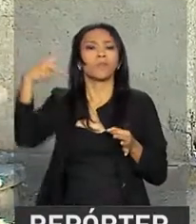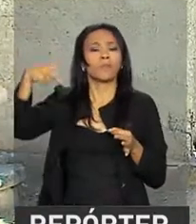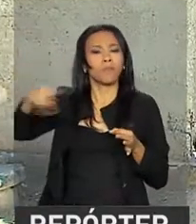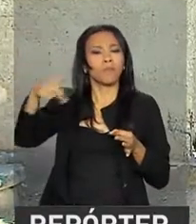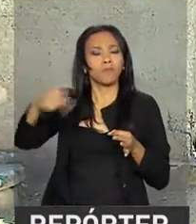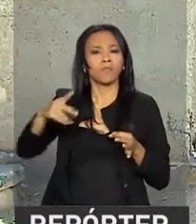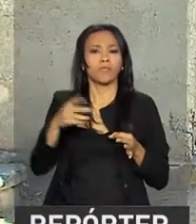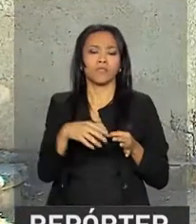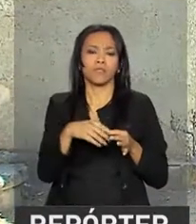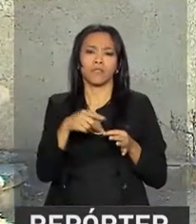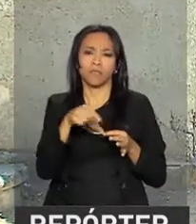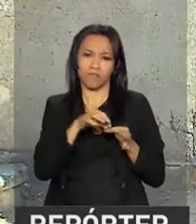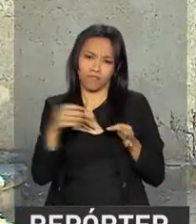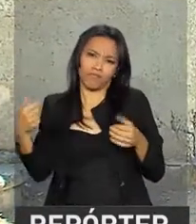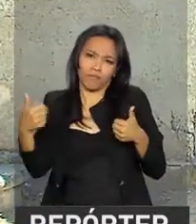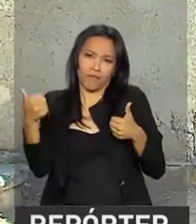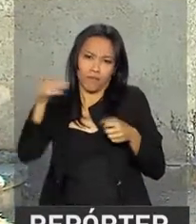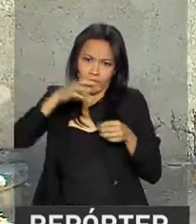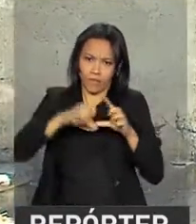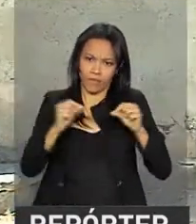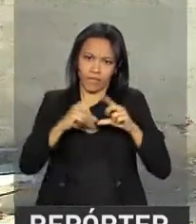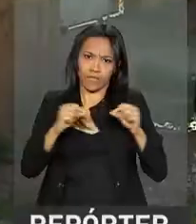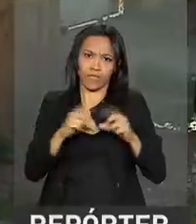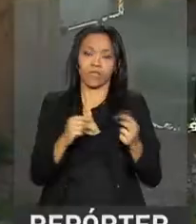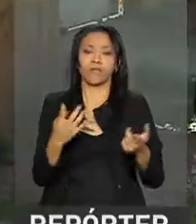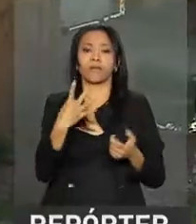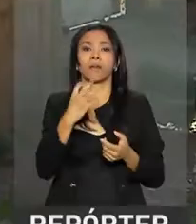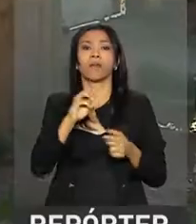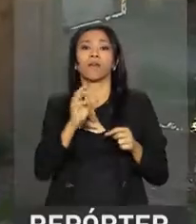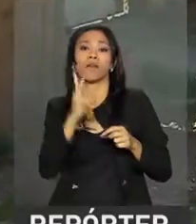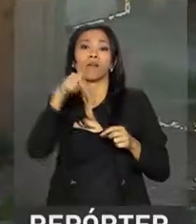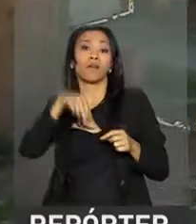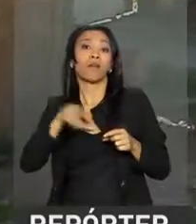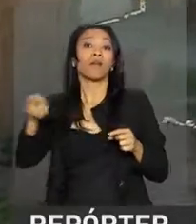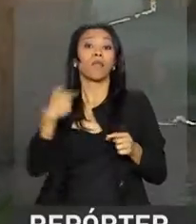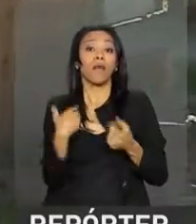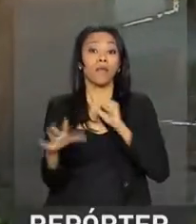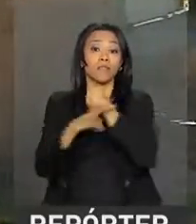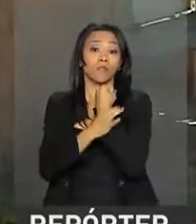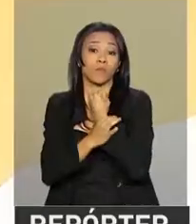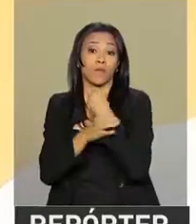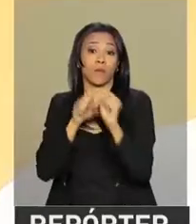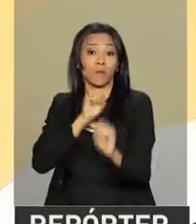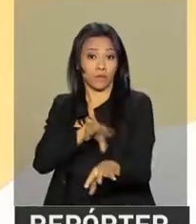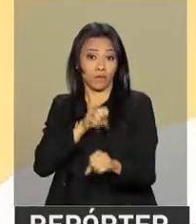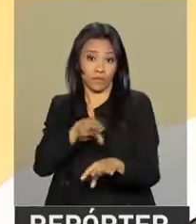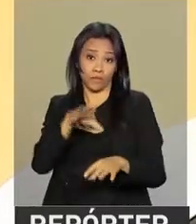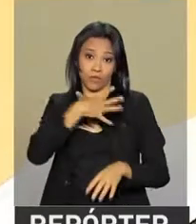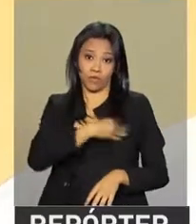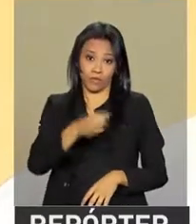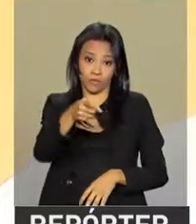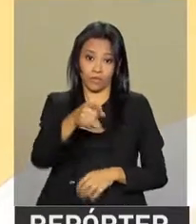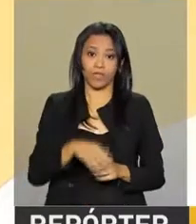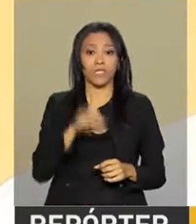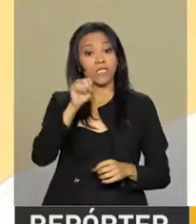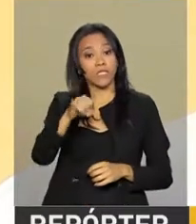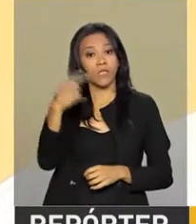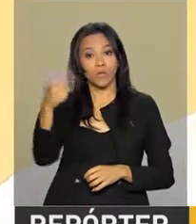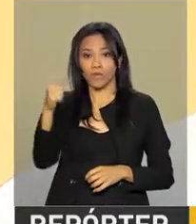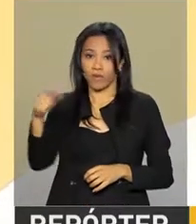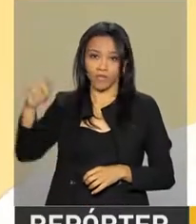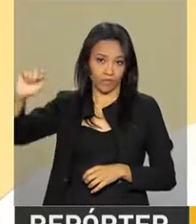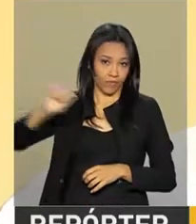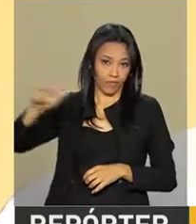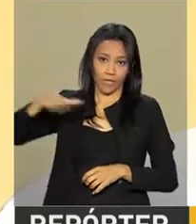conta com um benefício do programa bolsa família para garantir a educação dos filhos se eu não tivesse recebendo o bolsa